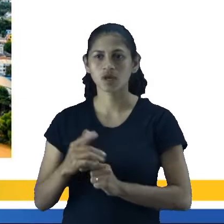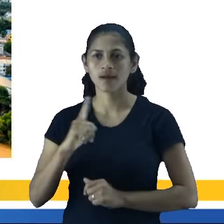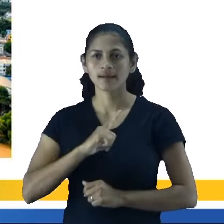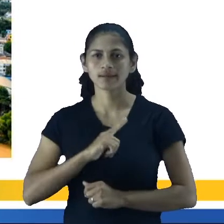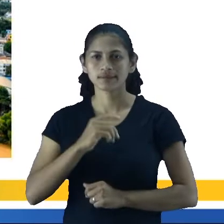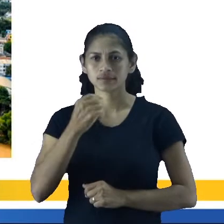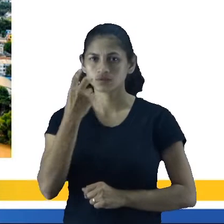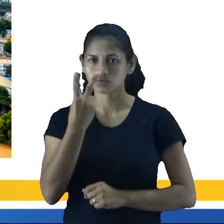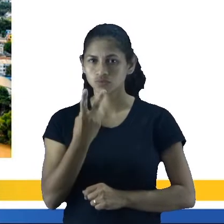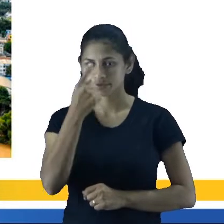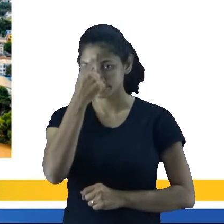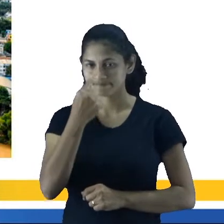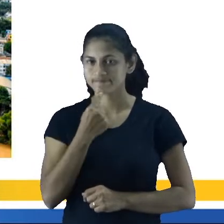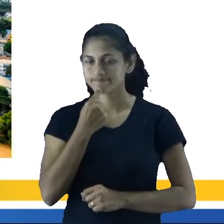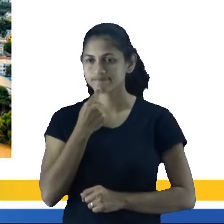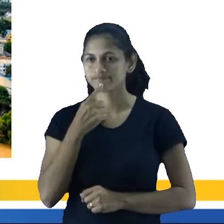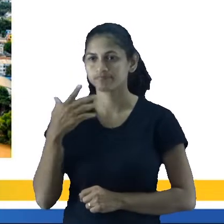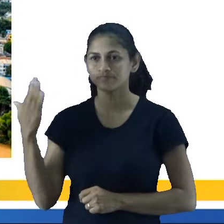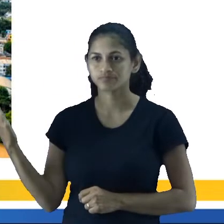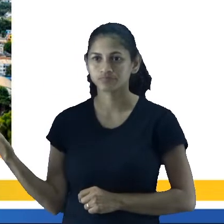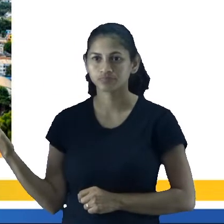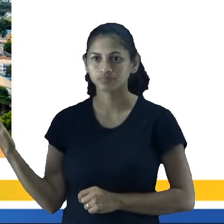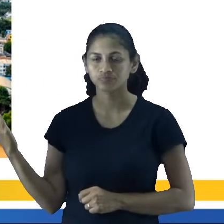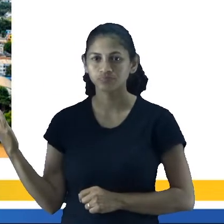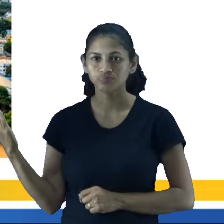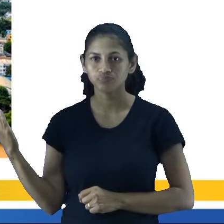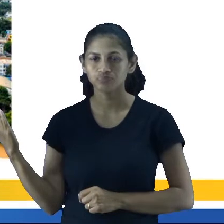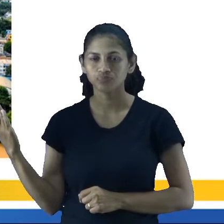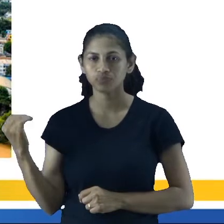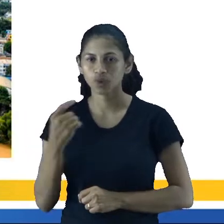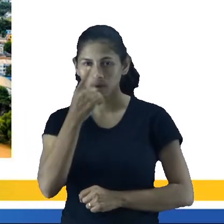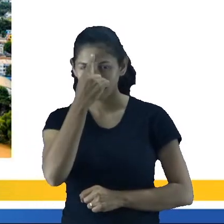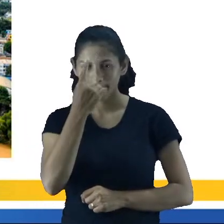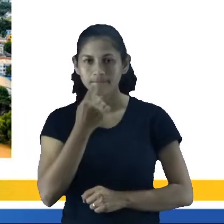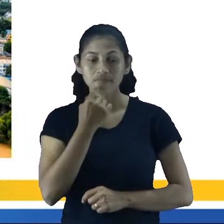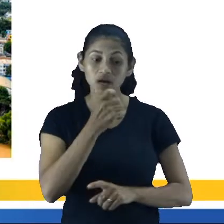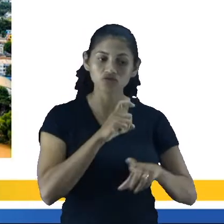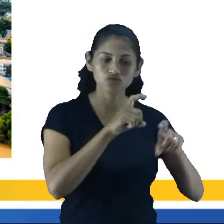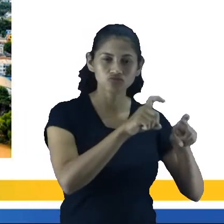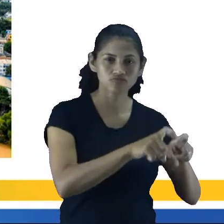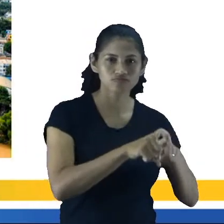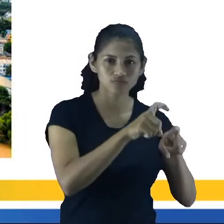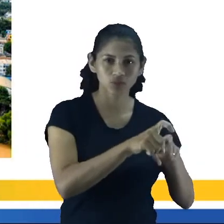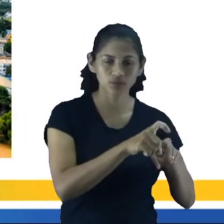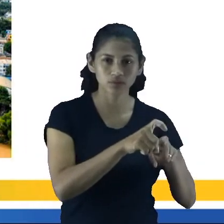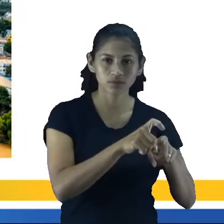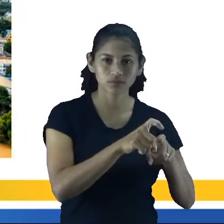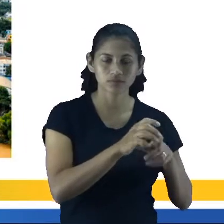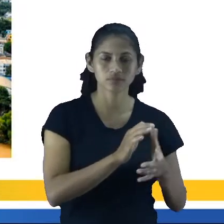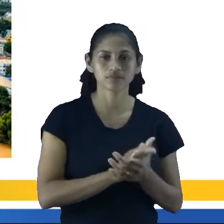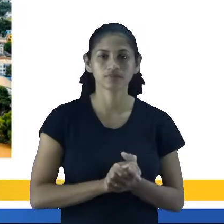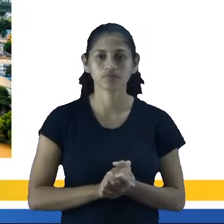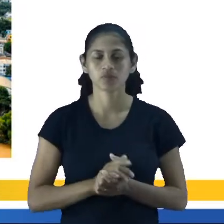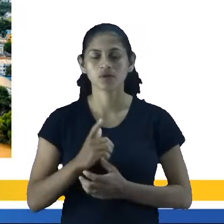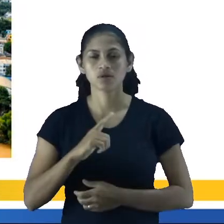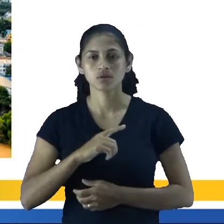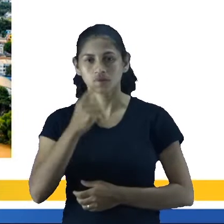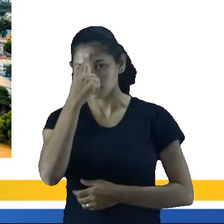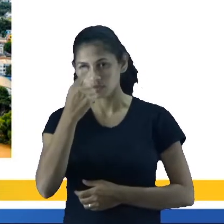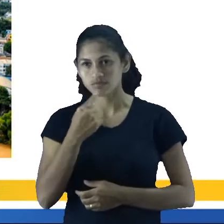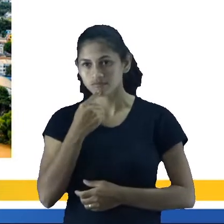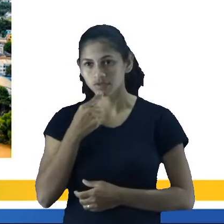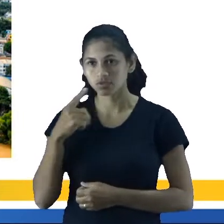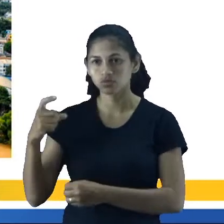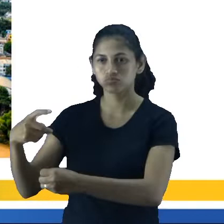imagens. Observe que nós temos uma imagem aí do campo e nós temos uma imagem aí da cidade,